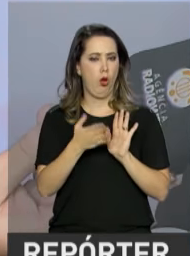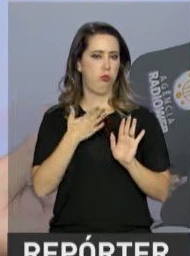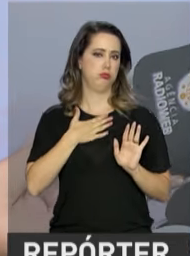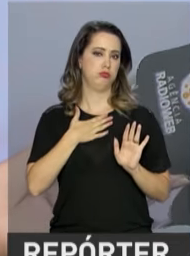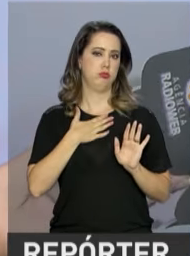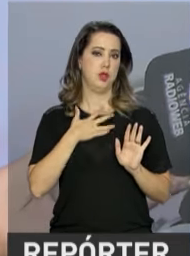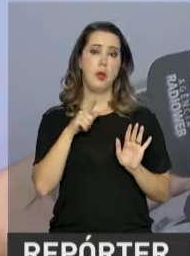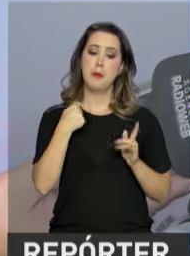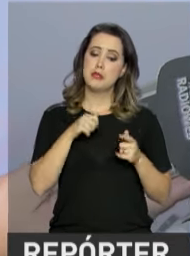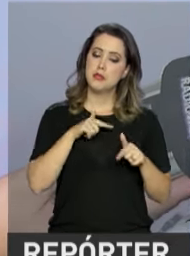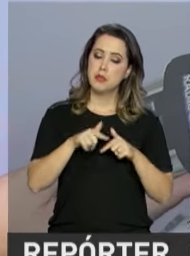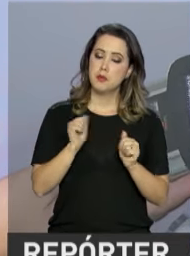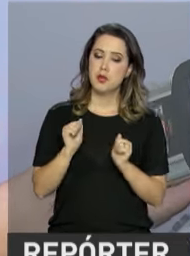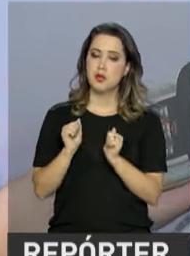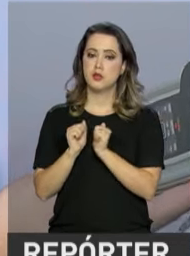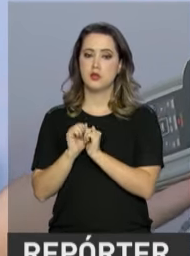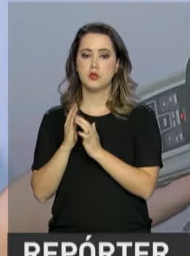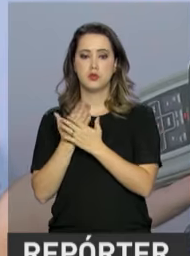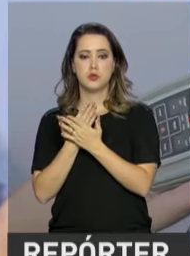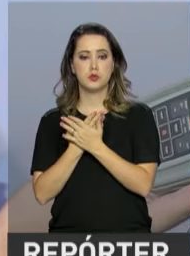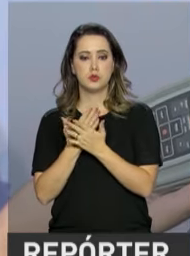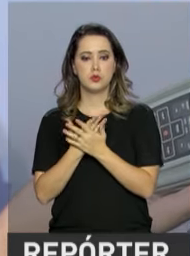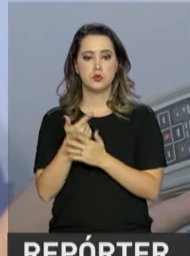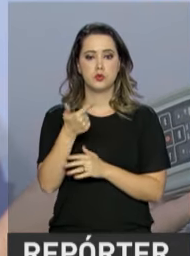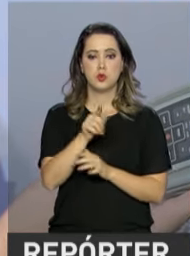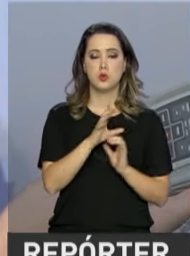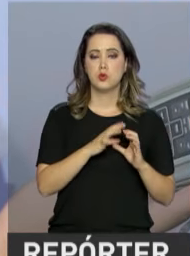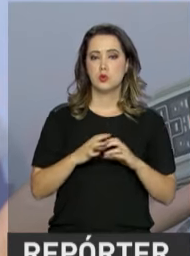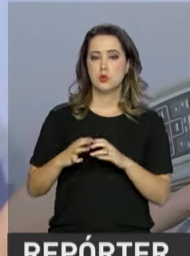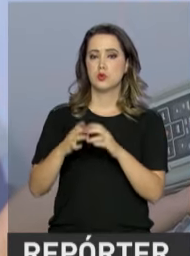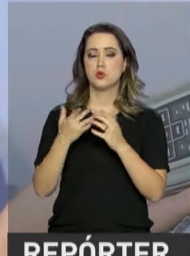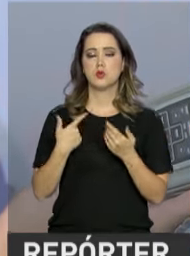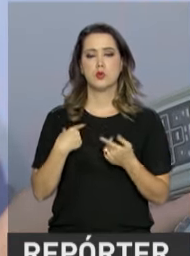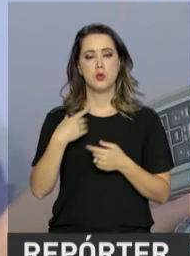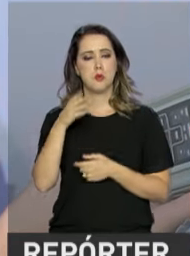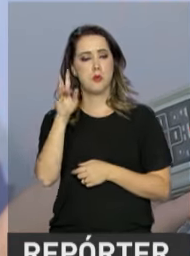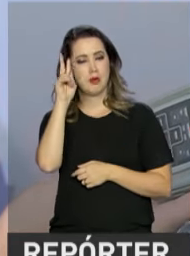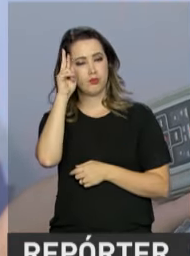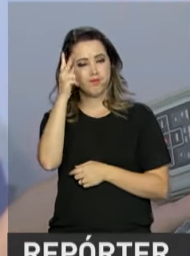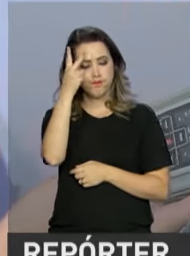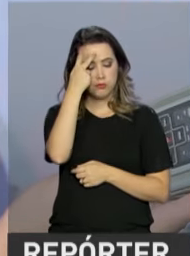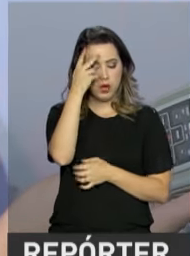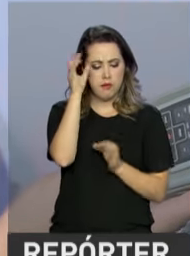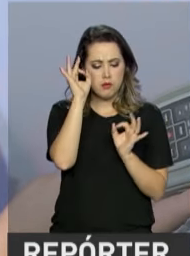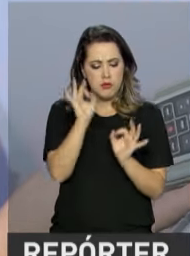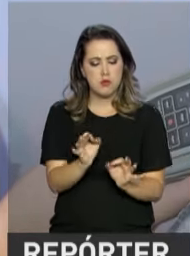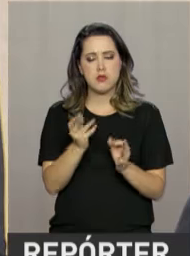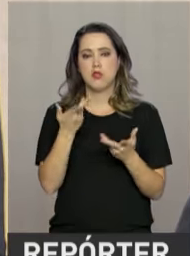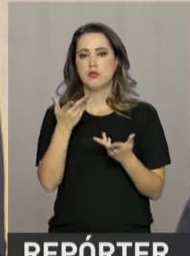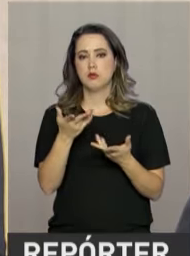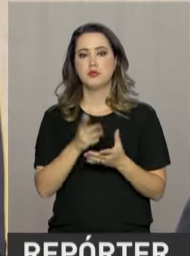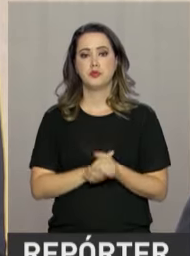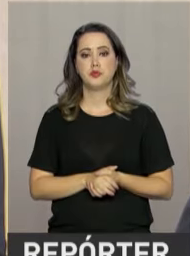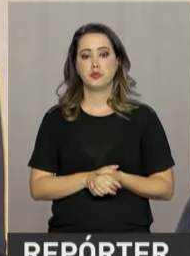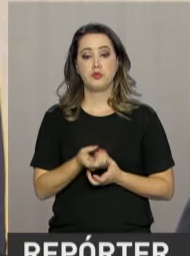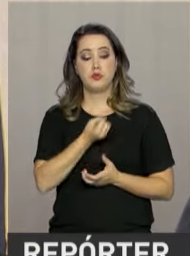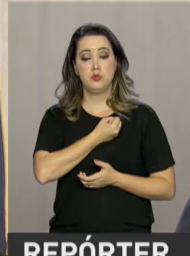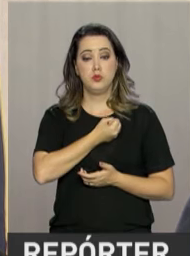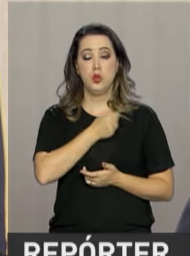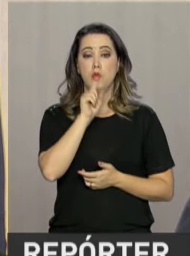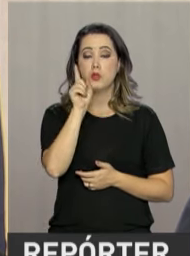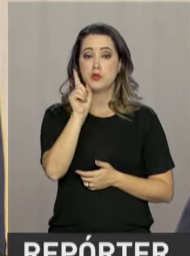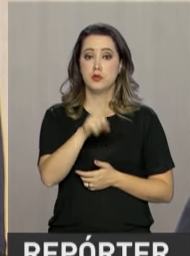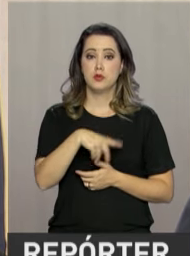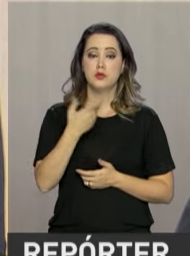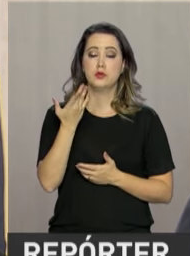tem que trabalhar os dados em colaboração com a academia, com outros órgãos, para ter uma reflexão mais concreta a respeito disso. Com esses números, o